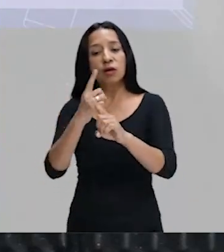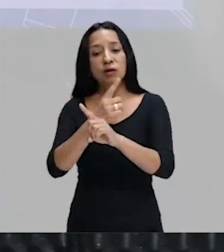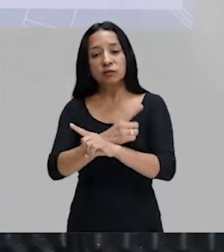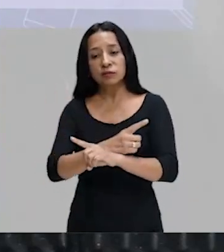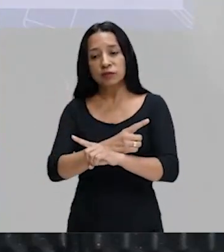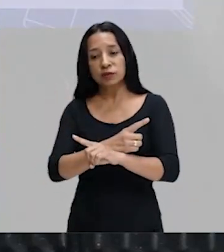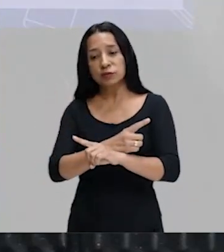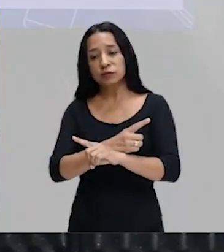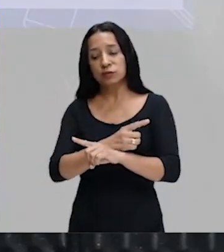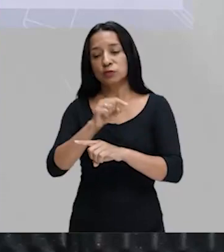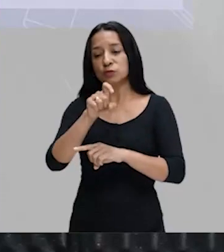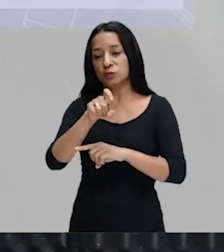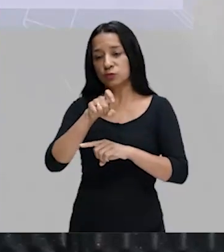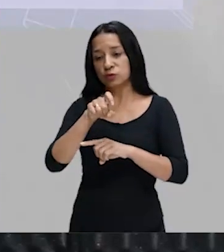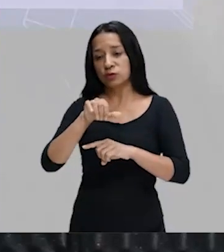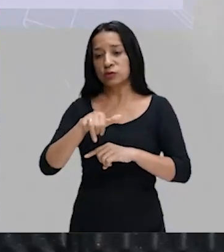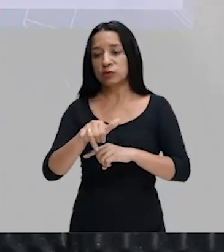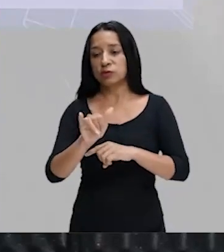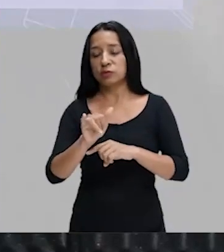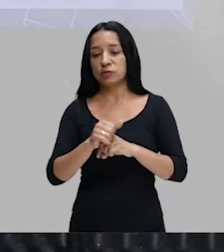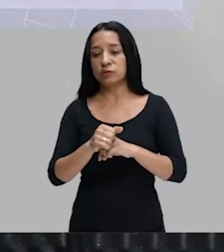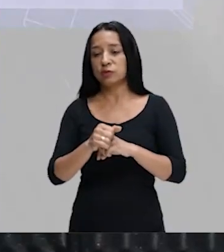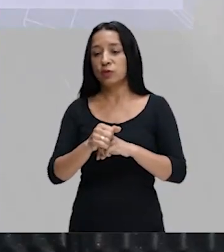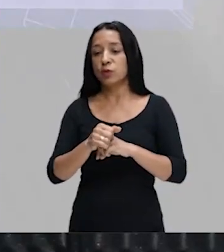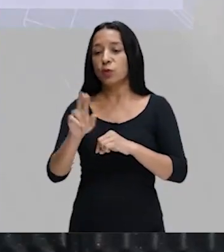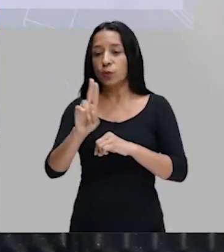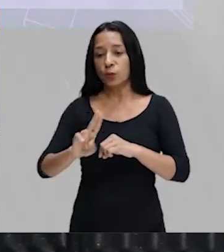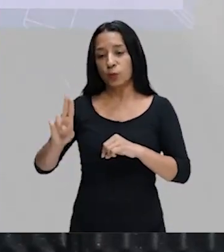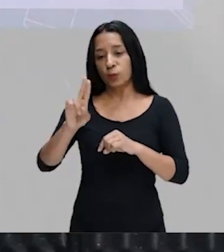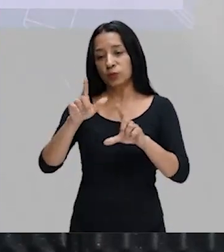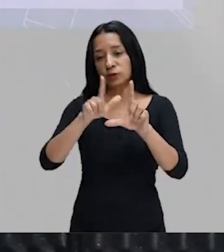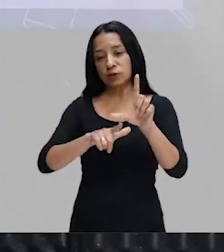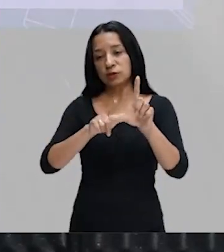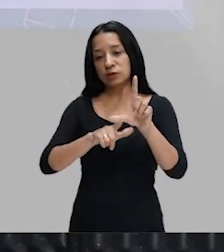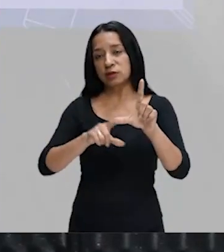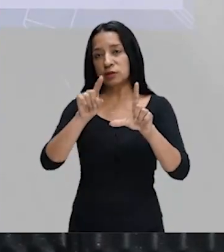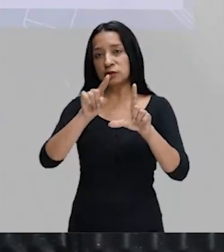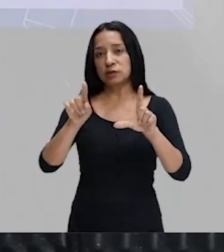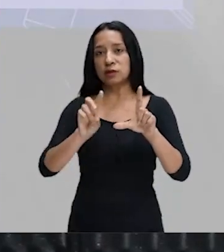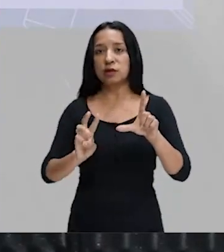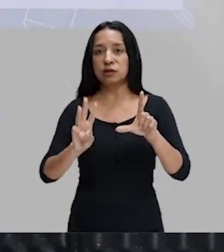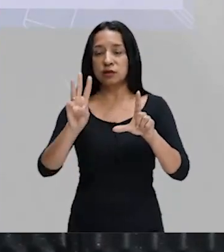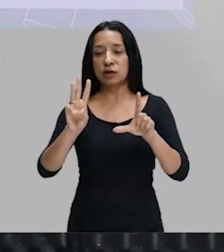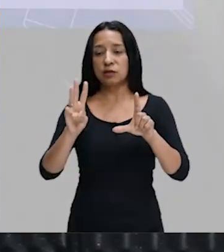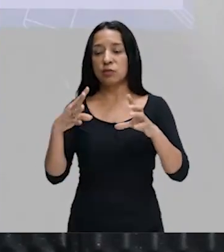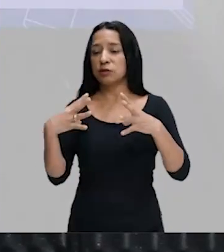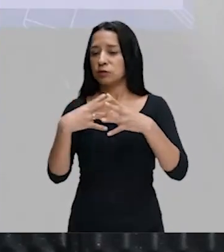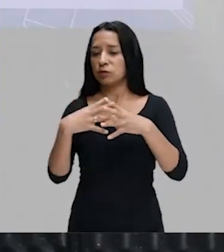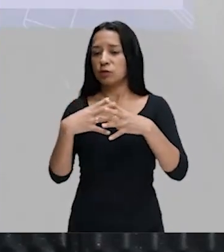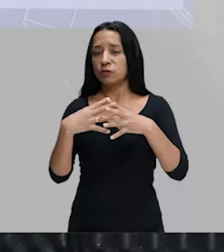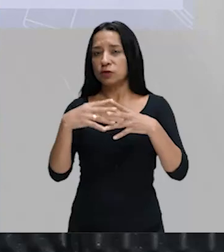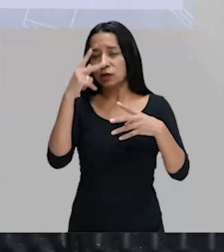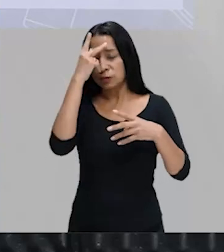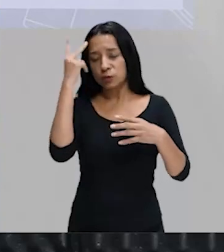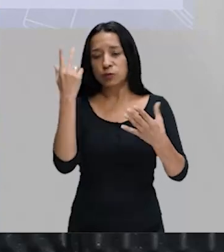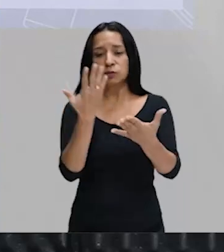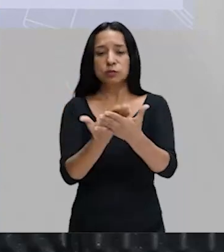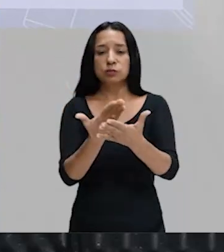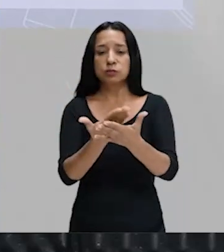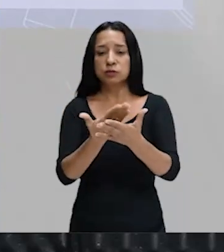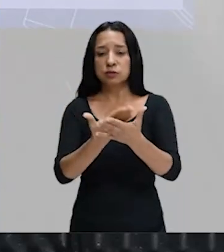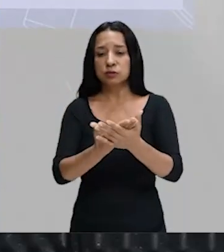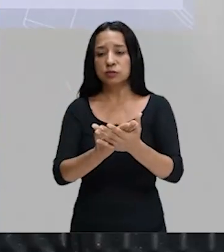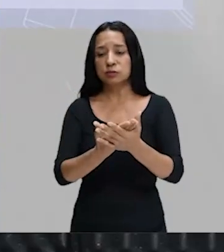letras Z e W justamente para a gente não confundir o indivíduo, as pessoas que estão estudando. No sistema